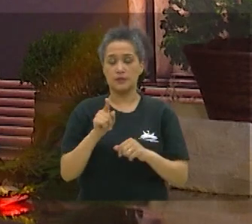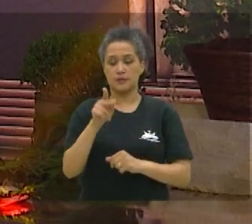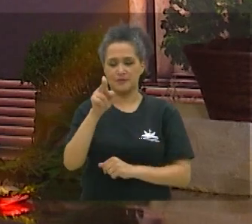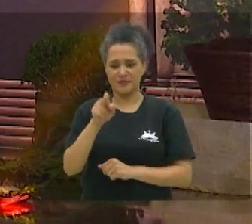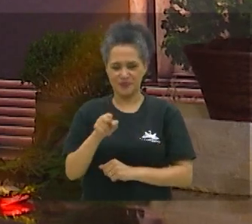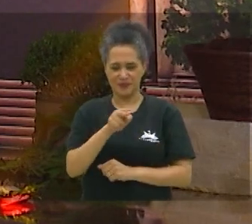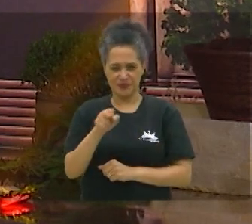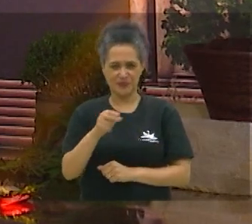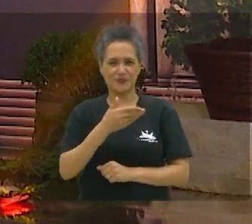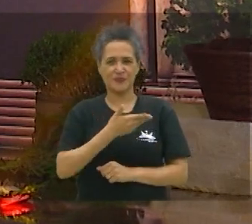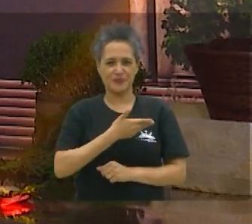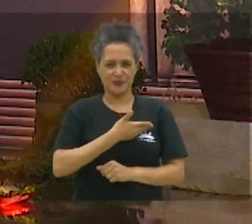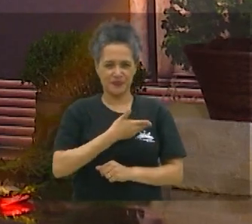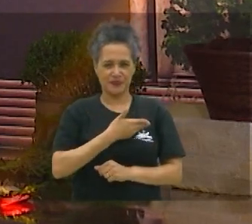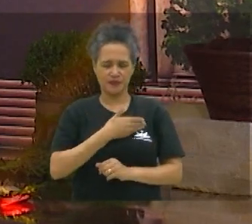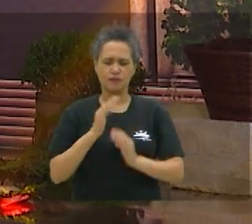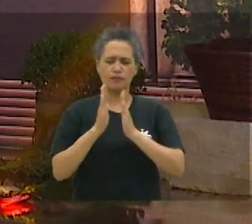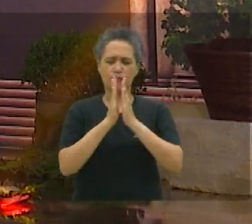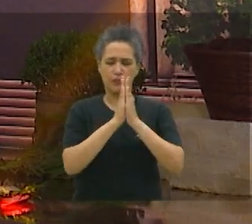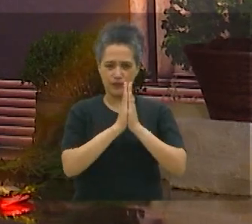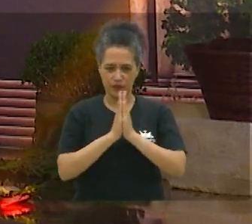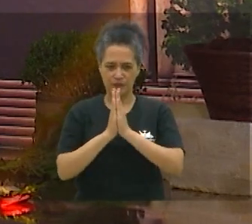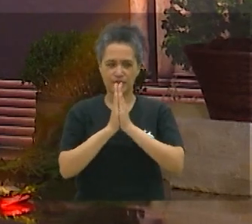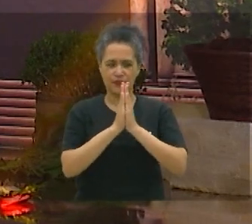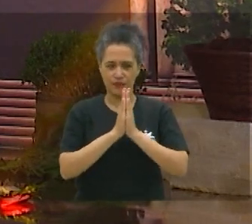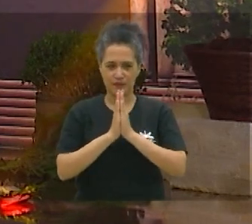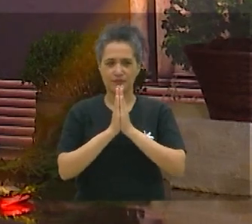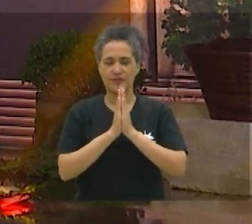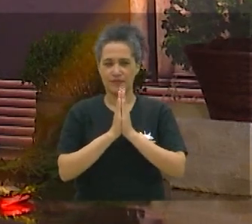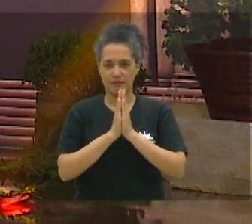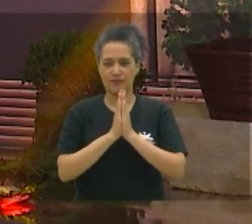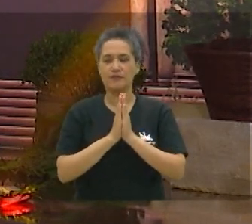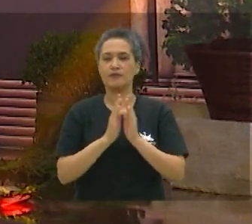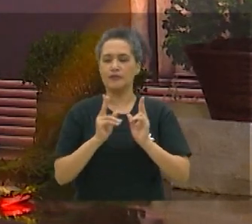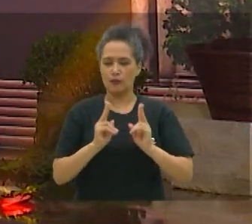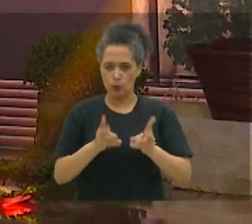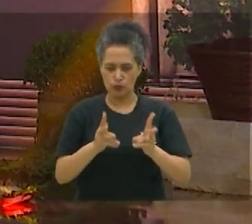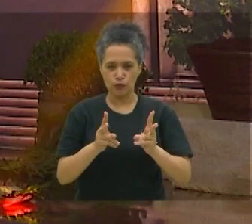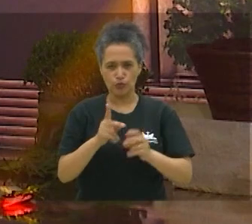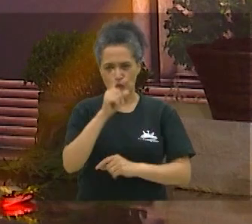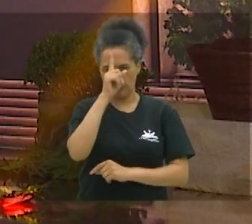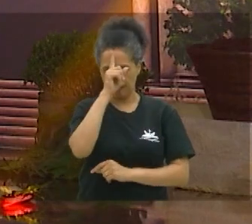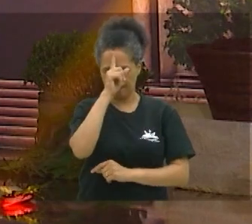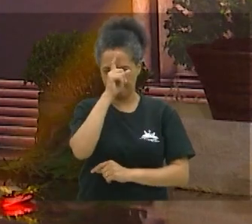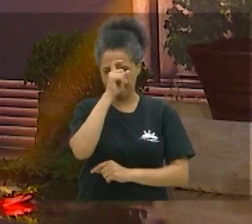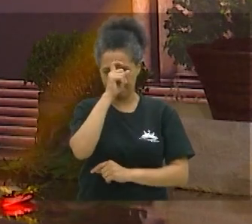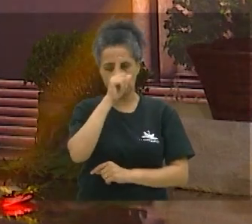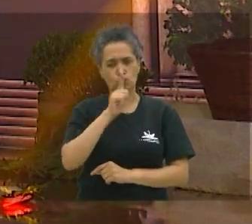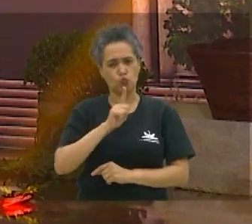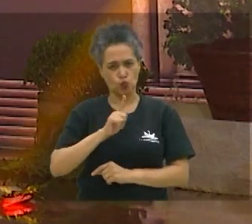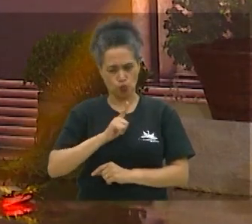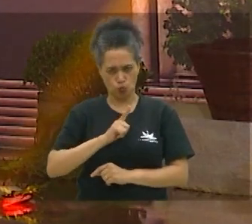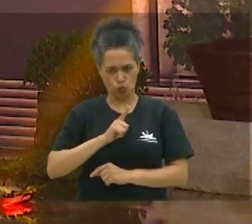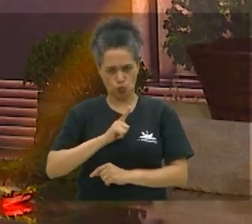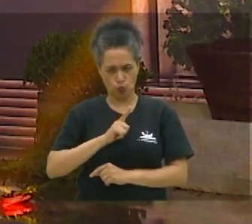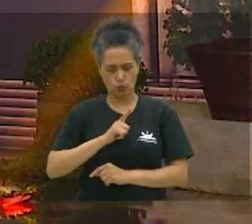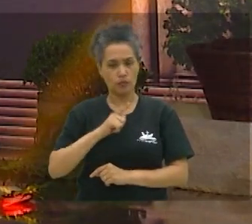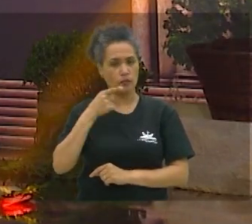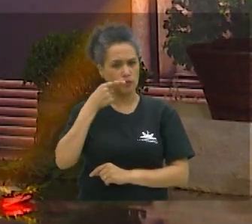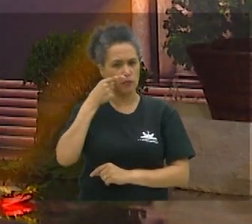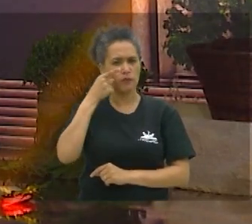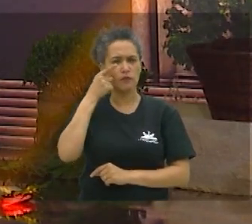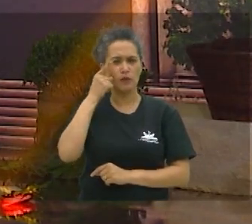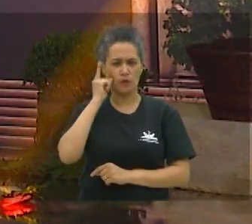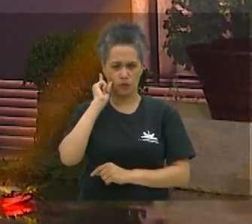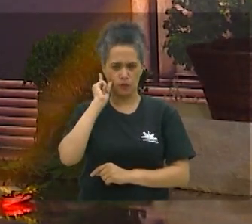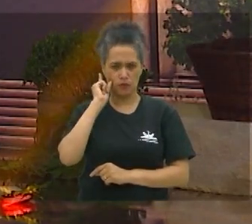e colocamos ele em oração, ele ainda está internado. Antes de ontem,